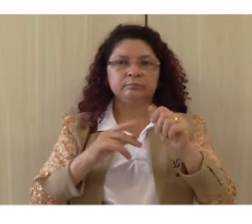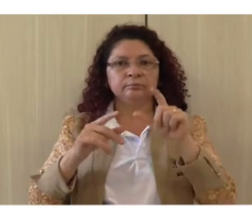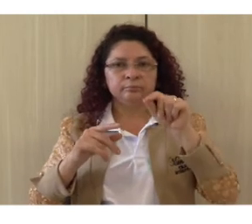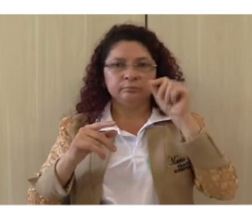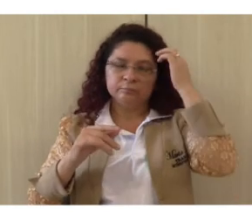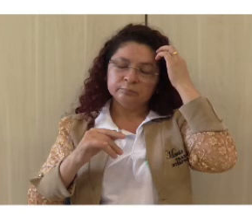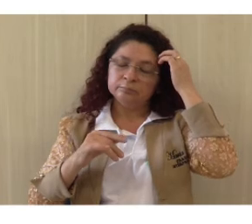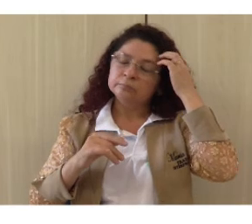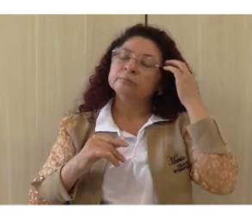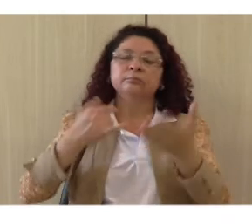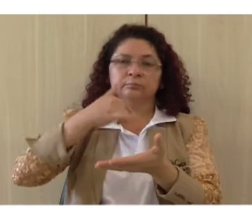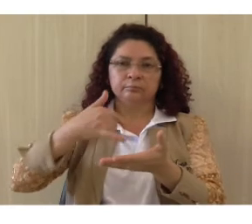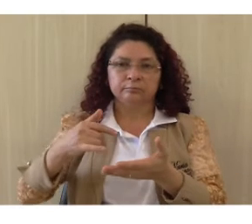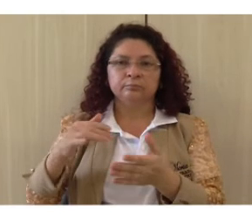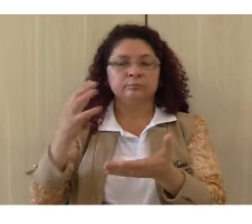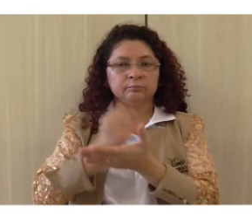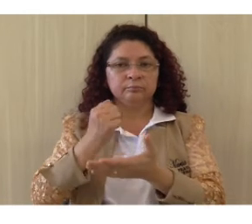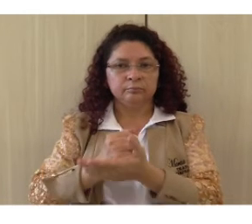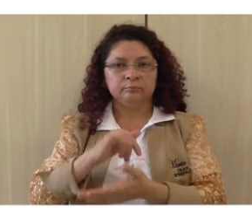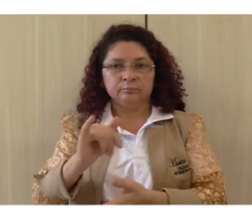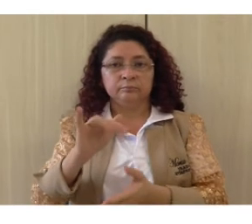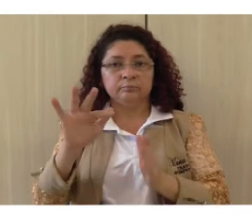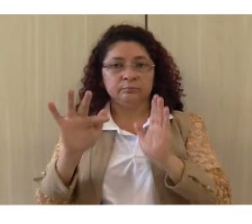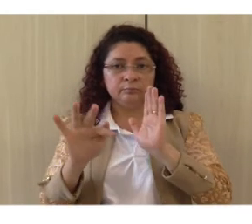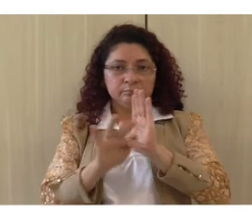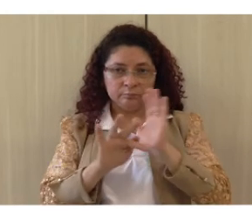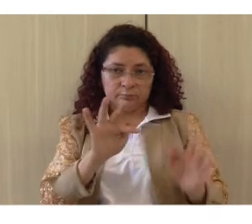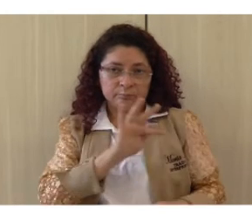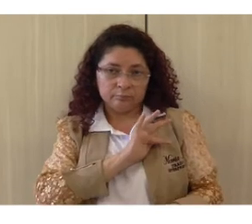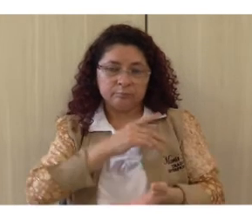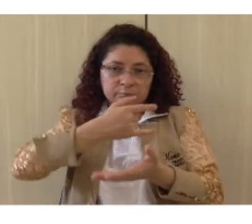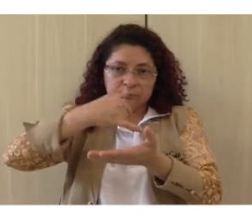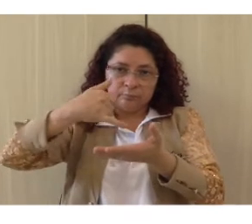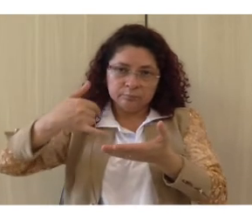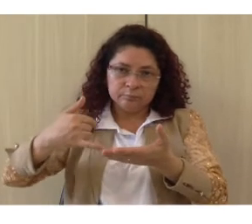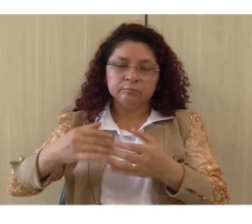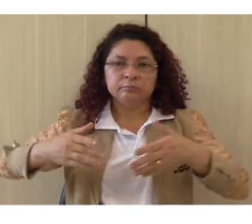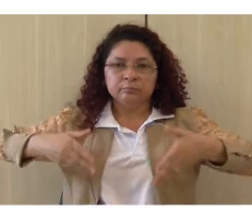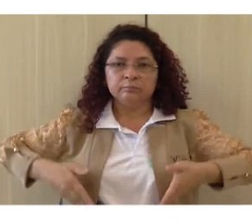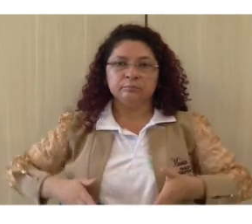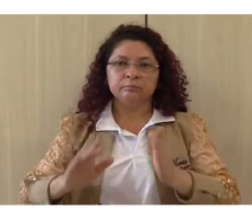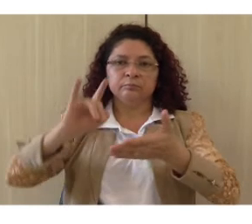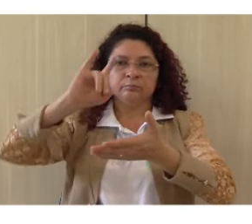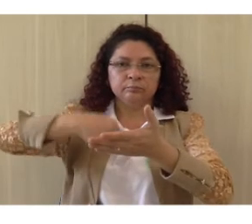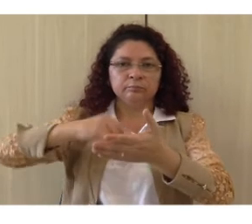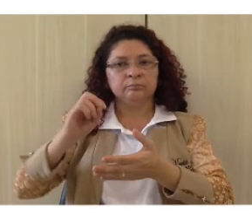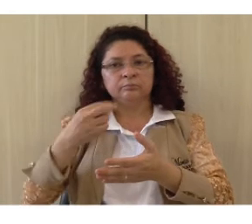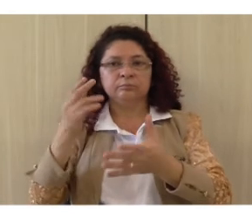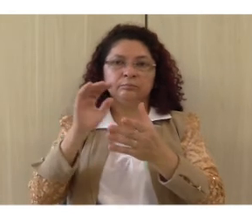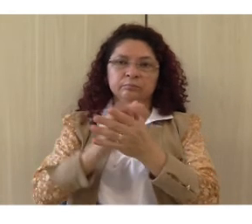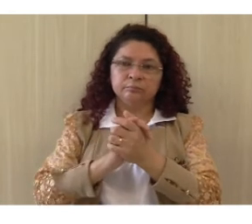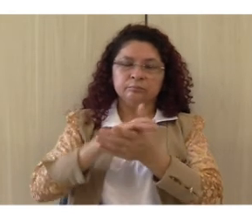de matrícula fornecido pelo IFPA, devidamente preenchido. B. Certidão de nascimento ou casamento, original